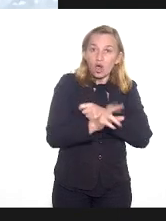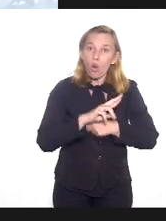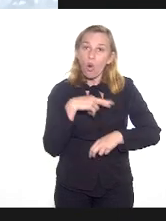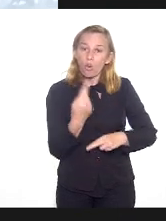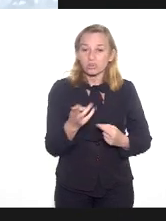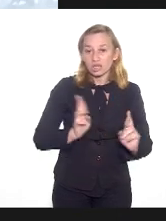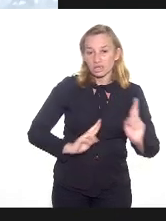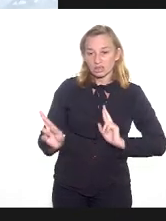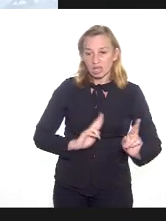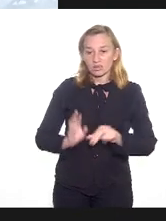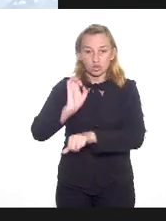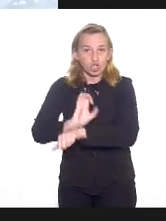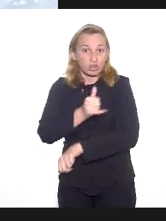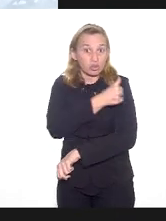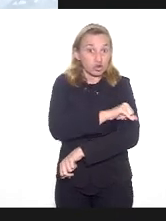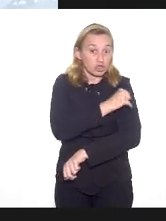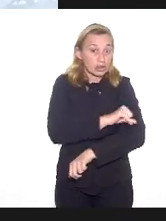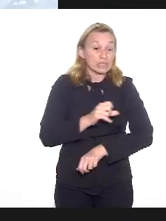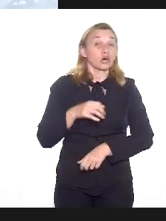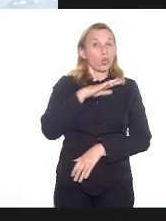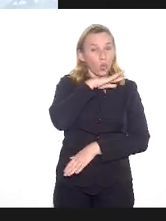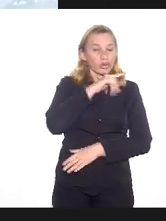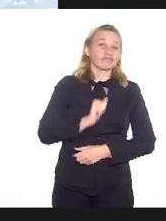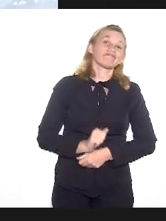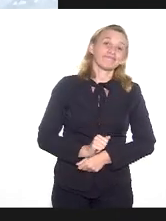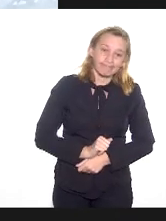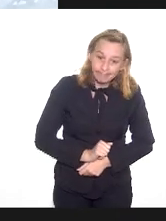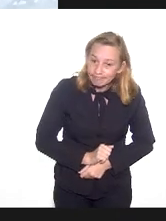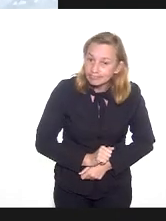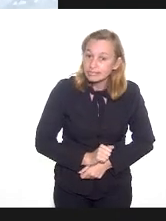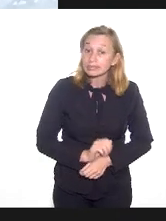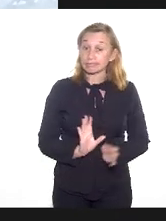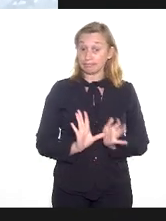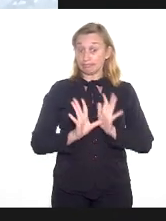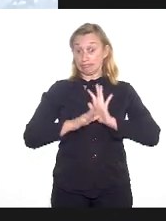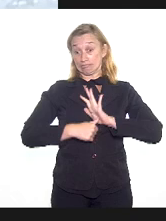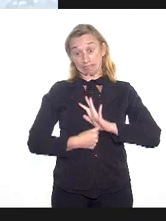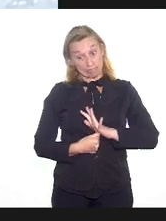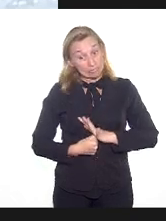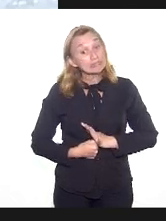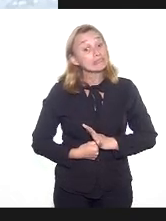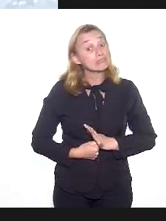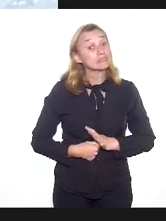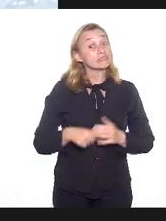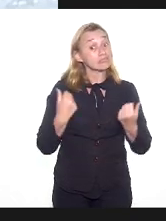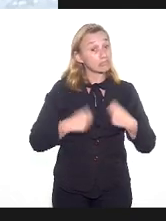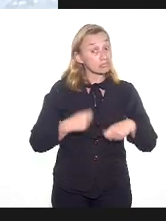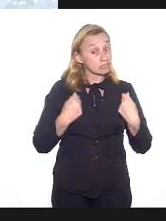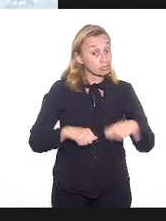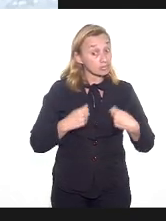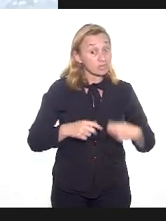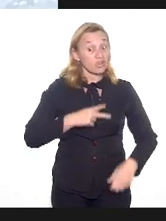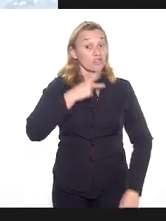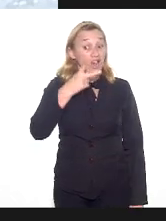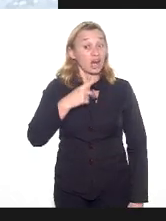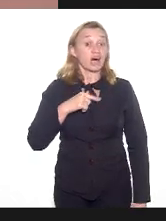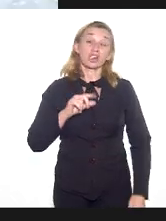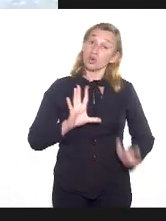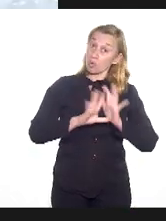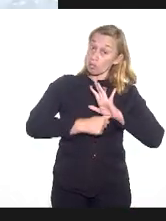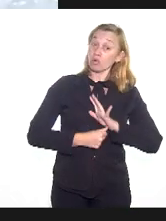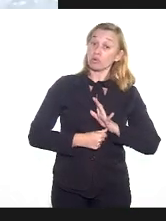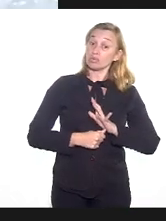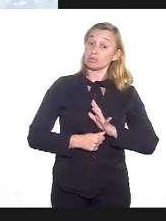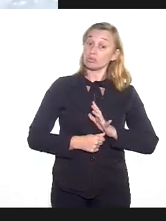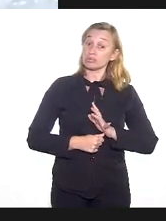relacionar com o Estado do Rio de Janeiro, muito ruim. Quem dá calote tem que assumir o ônus do seu calote e da